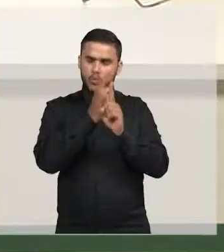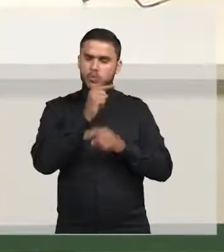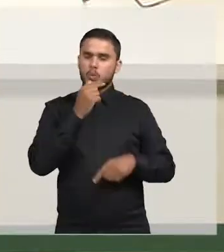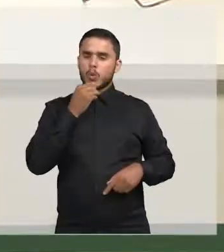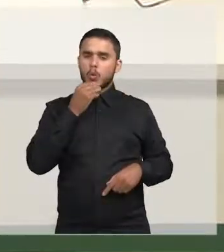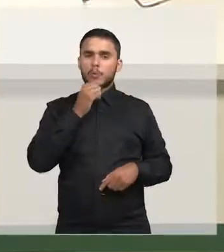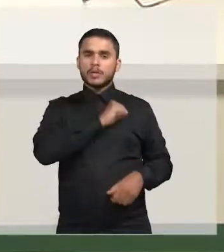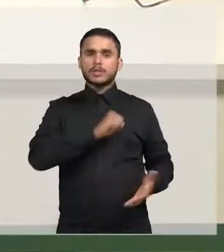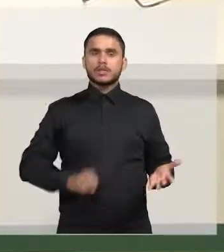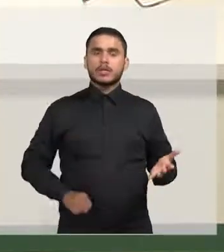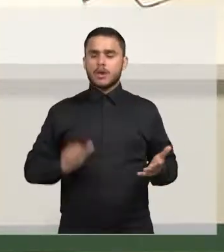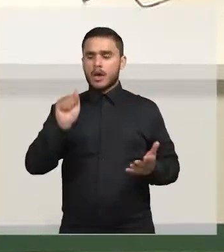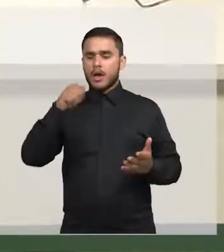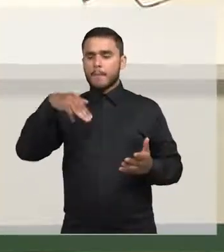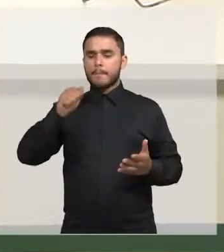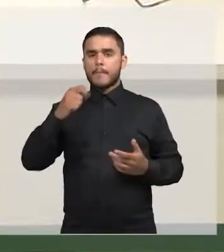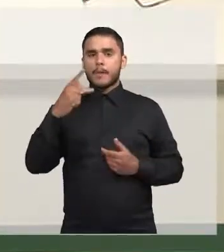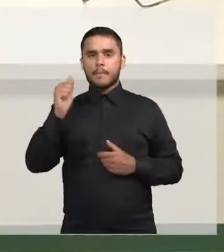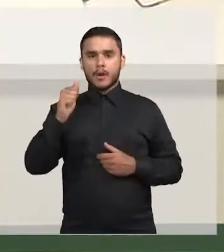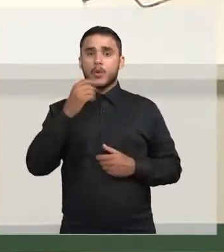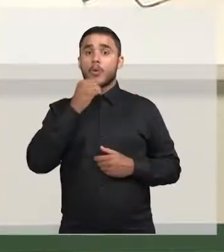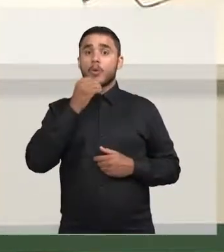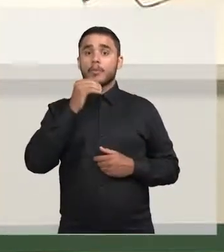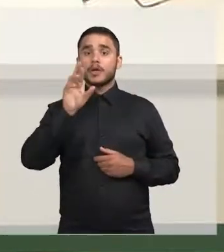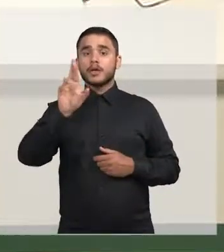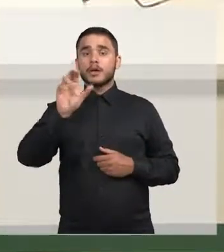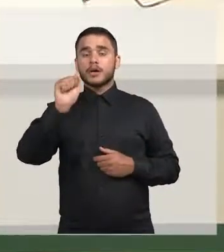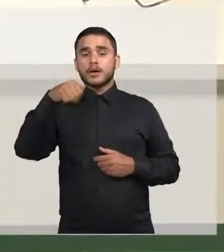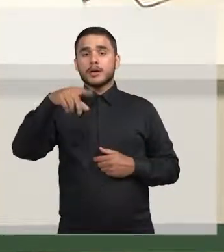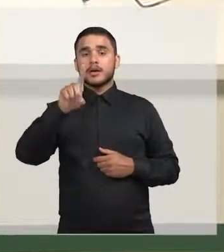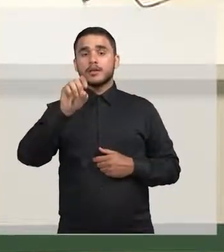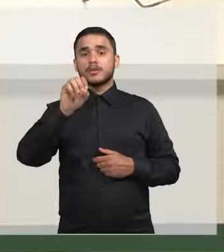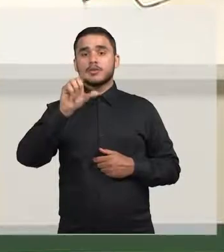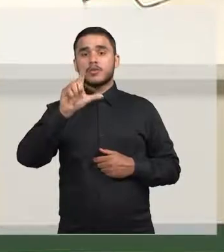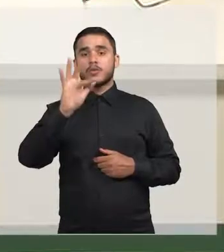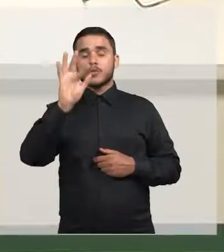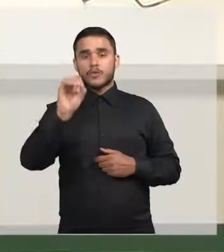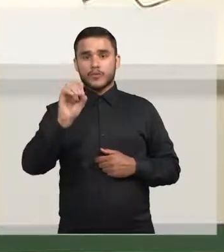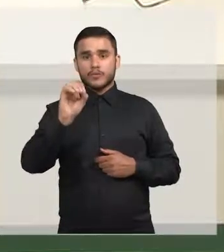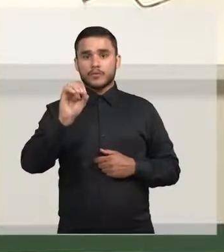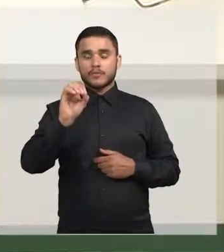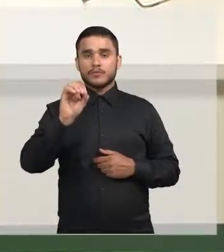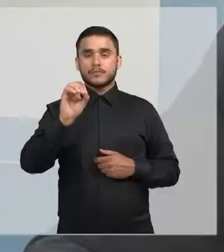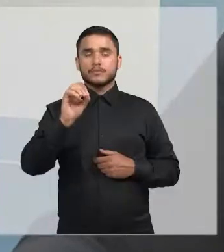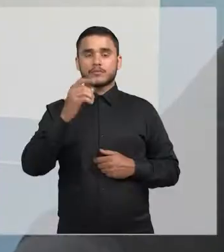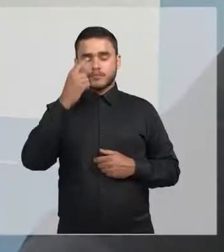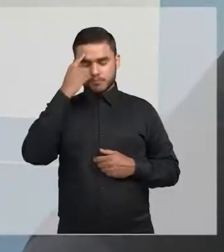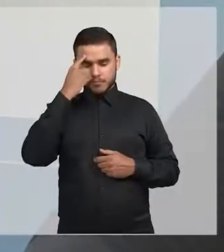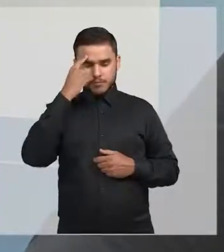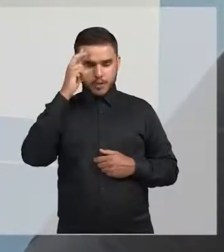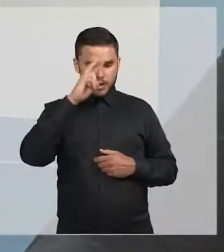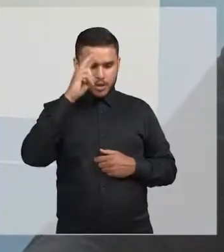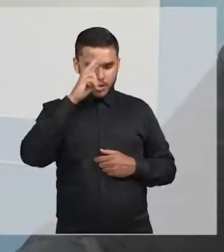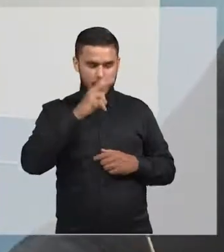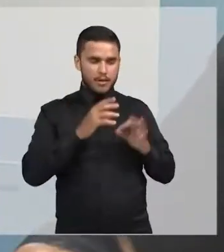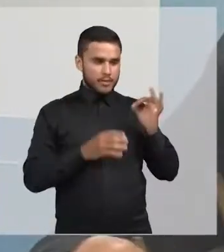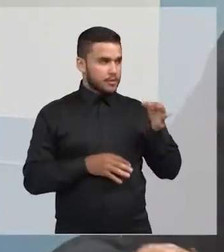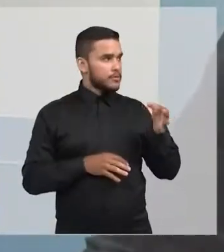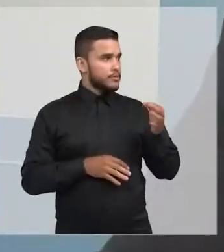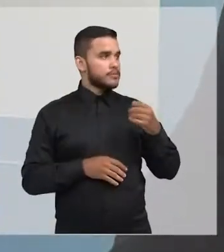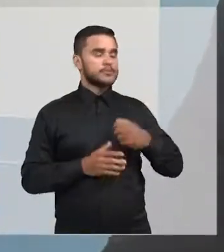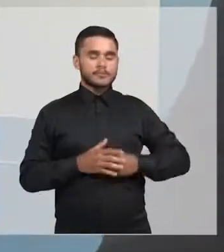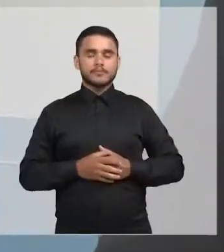Eu me lembro já o nome. Rodolfo Rodrigues. Rodolfo Rodrigues. Você está velho, eu sou mais novo, minha memória está melhor que a sua.